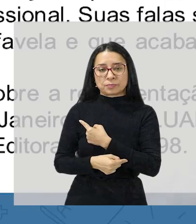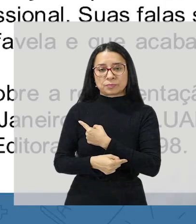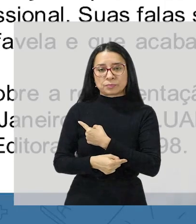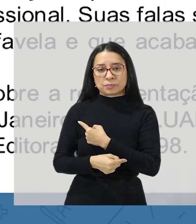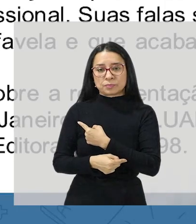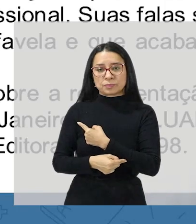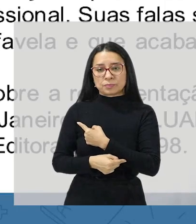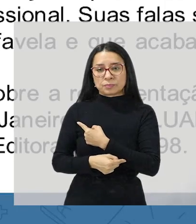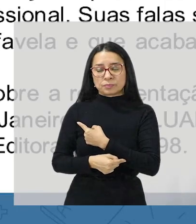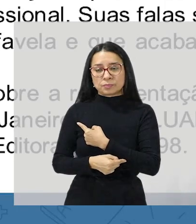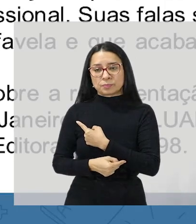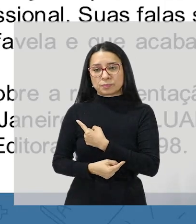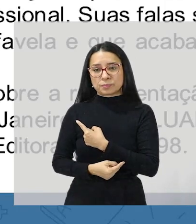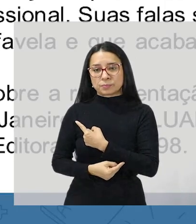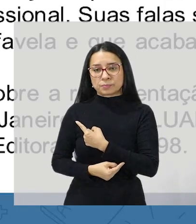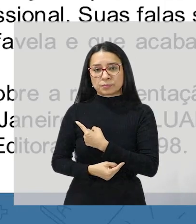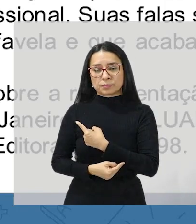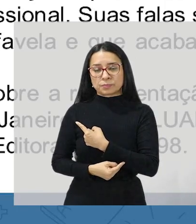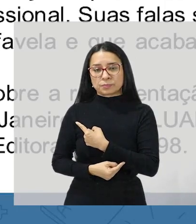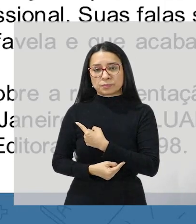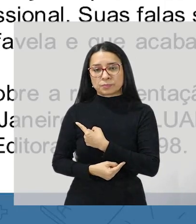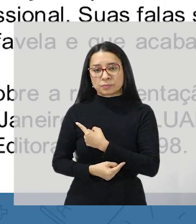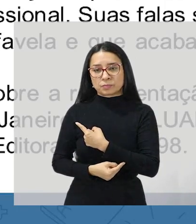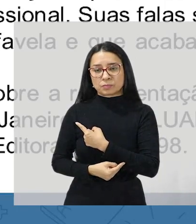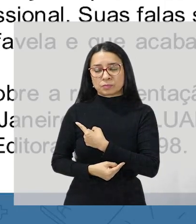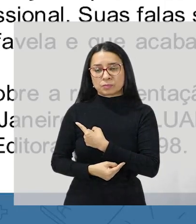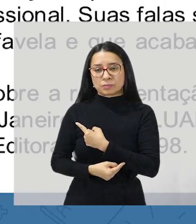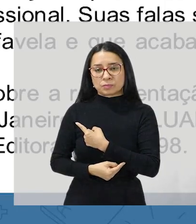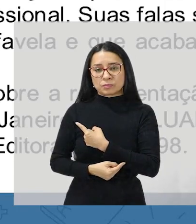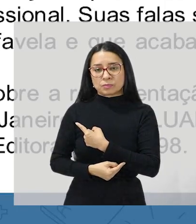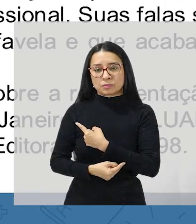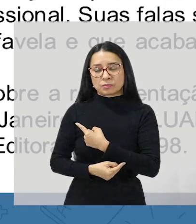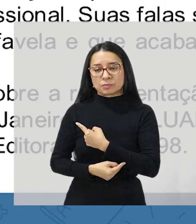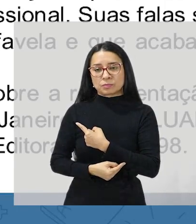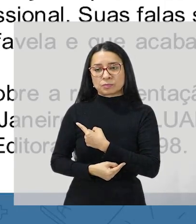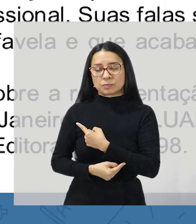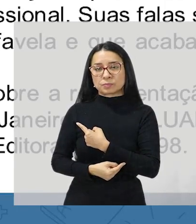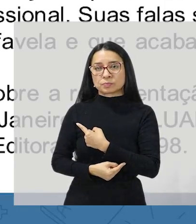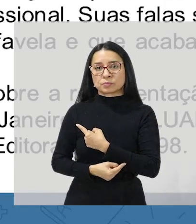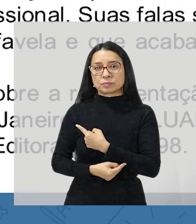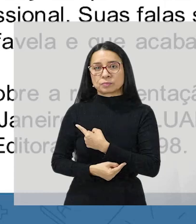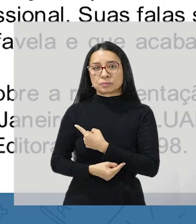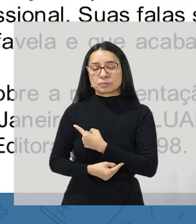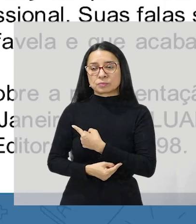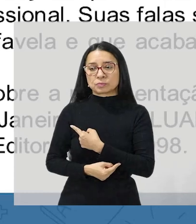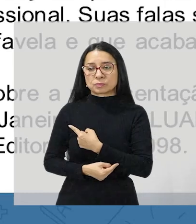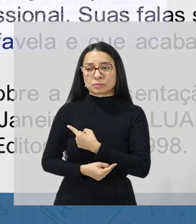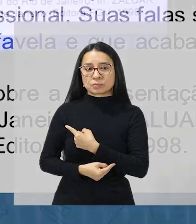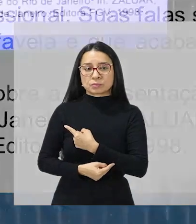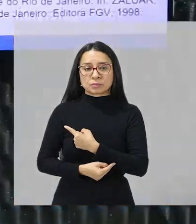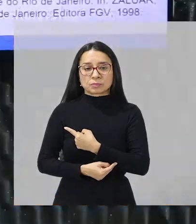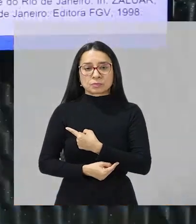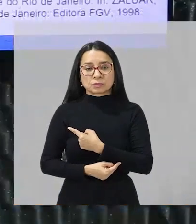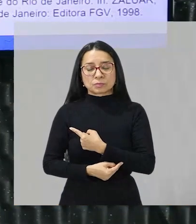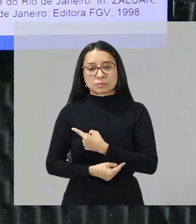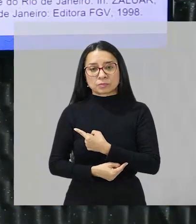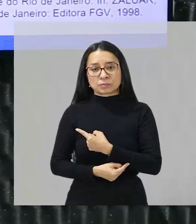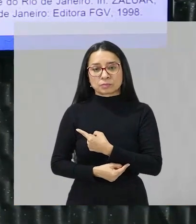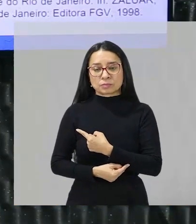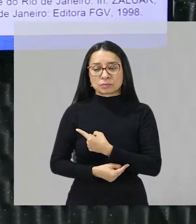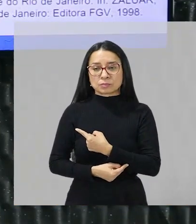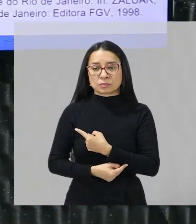a ideia de perigo é o mesmo que reafirmar os valores e estruturas da sociedade, que busca